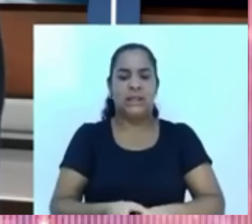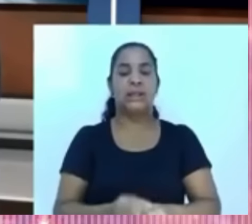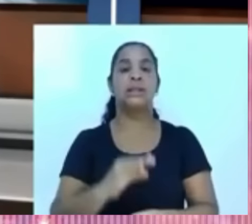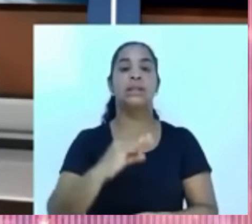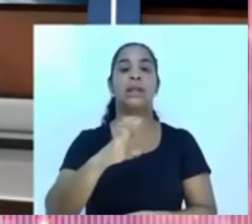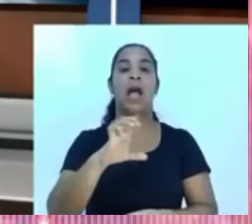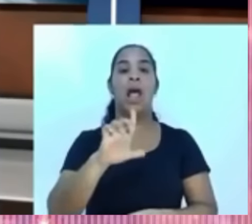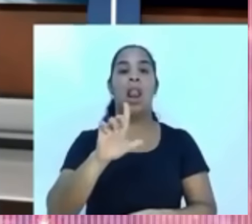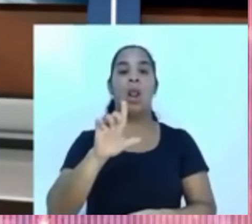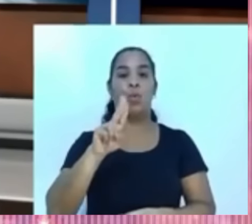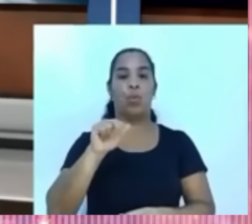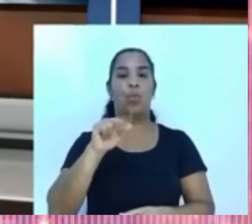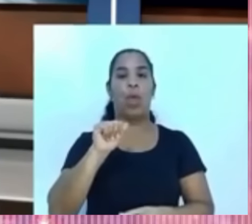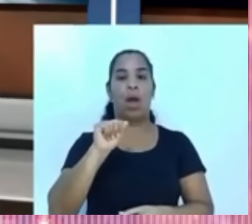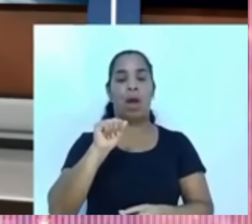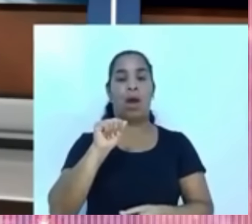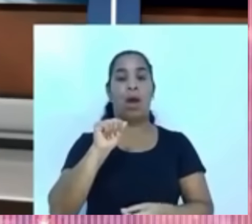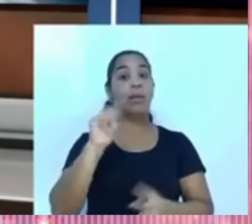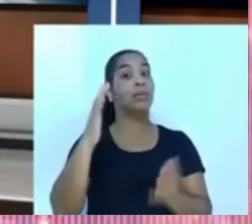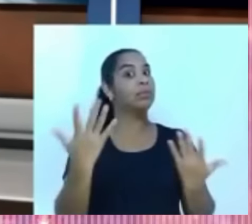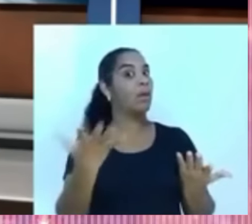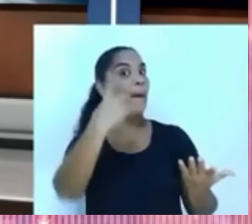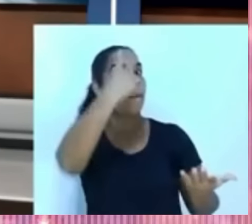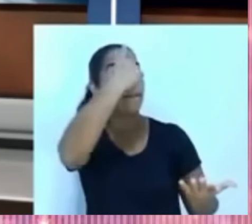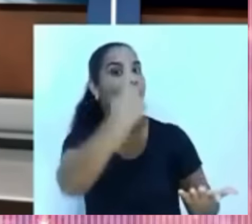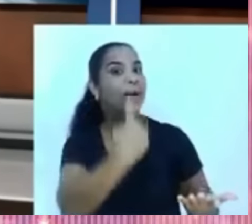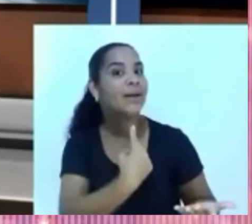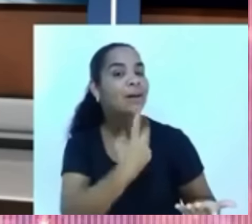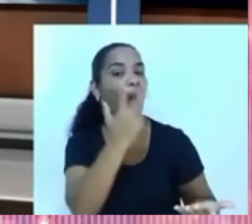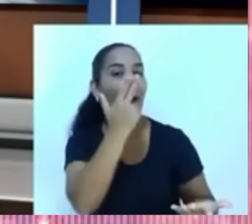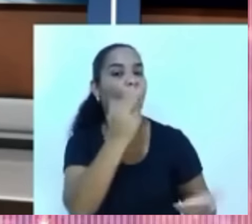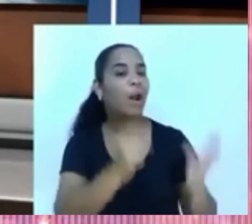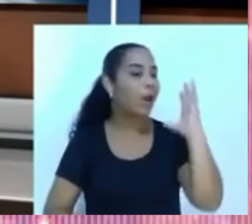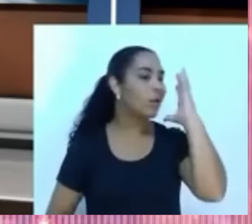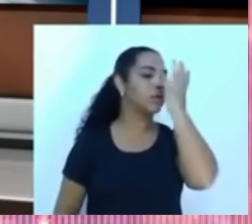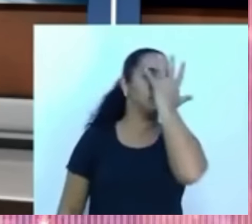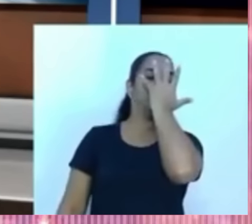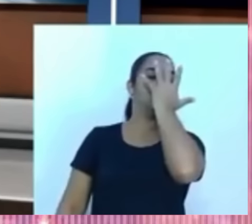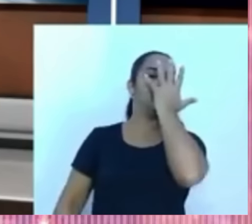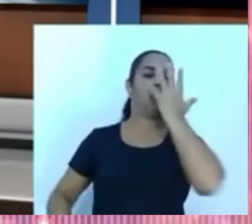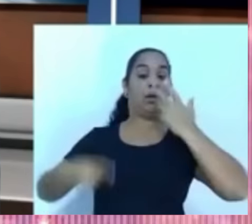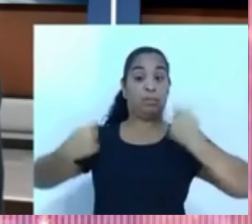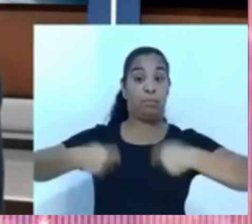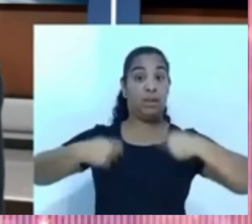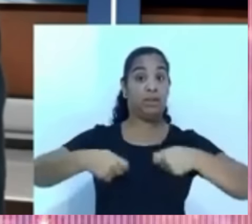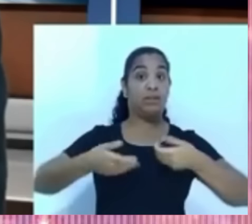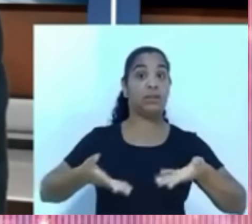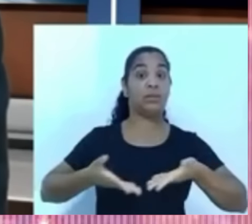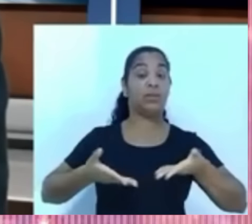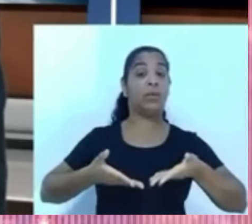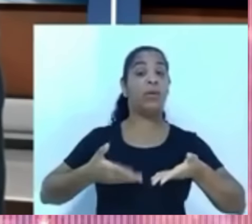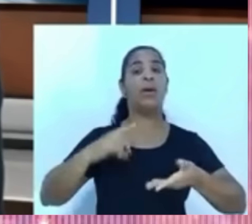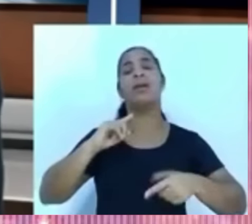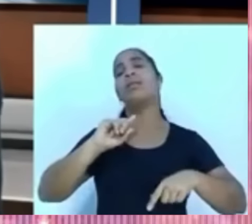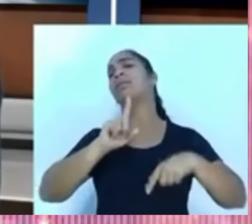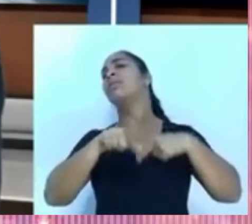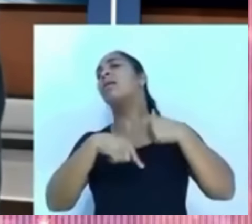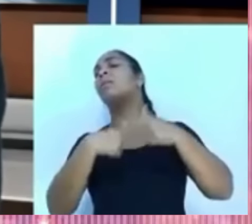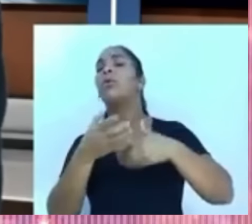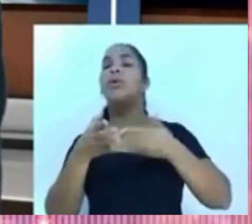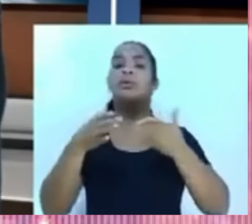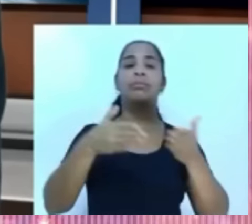personalidade é uma máscara uma necessidade momentânea Porque durante a trajetória nós passamos a